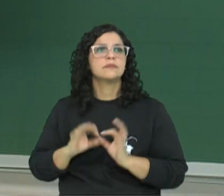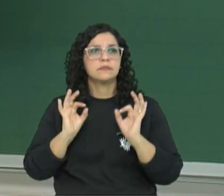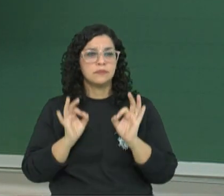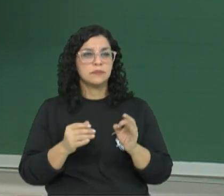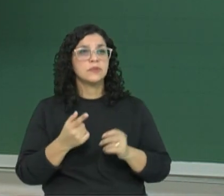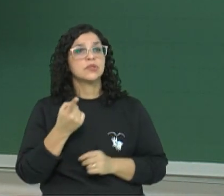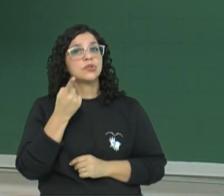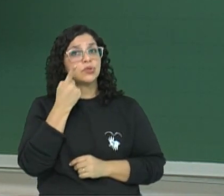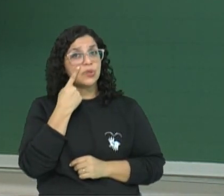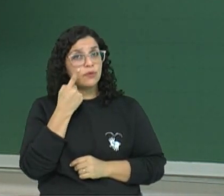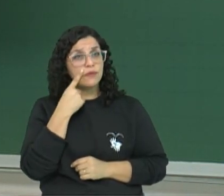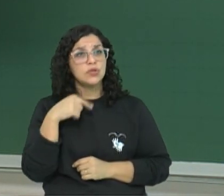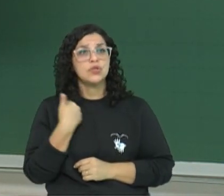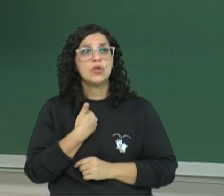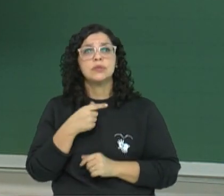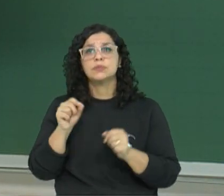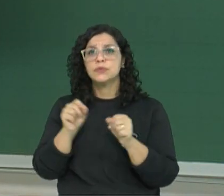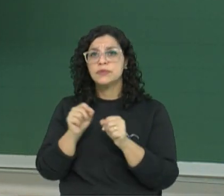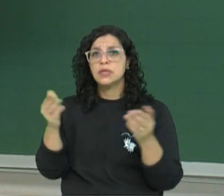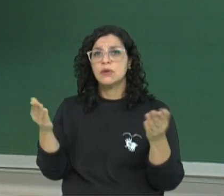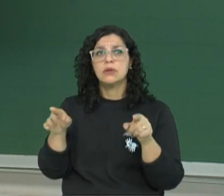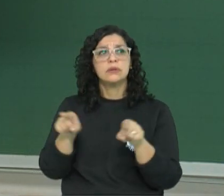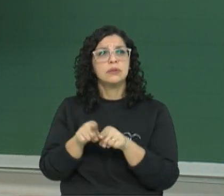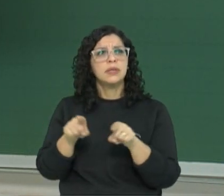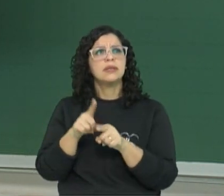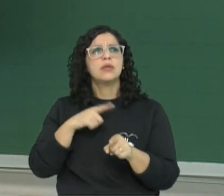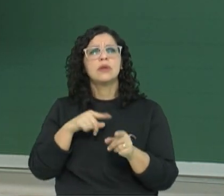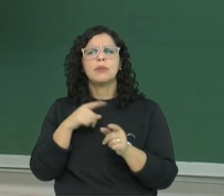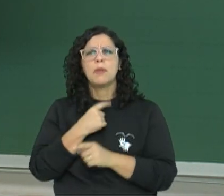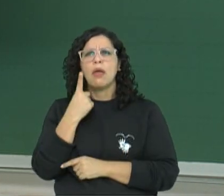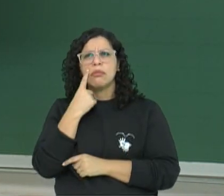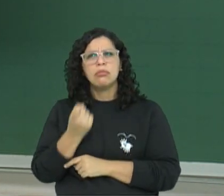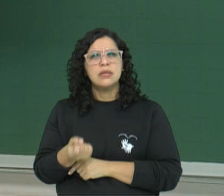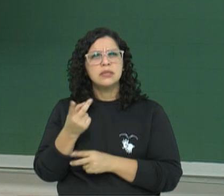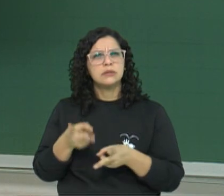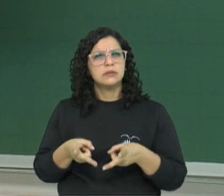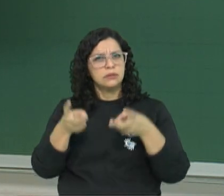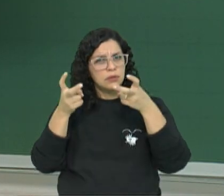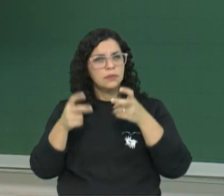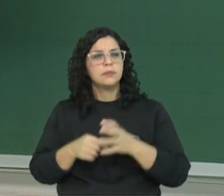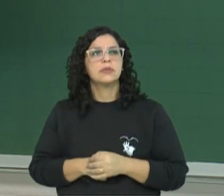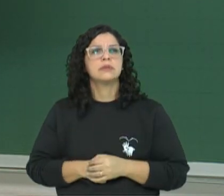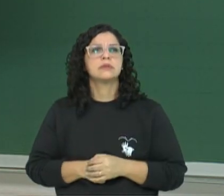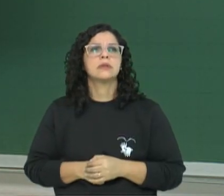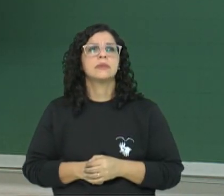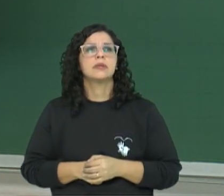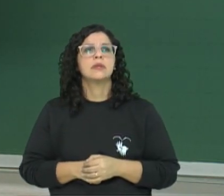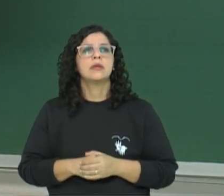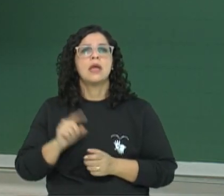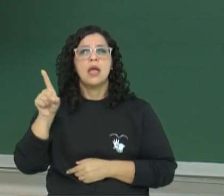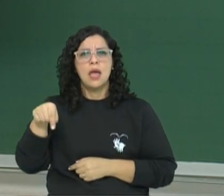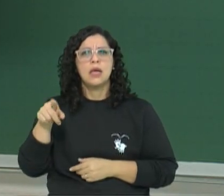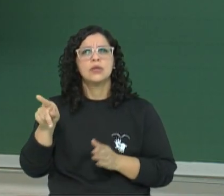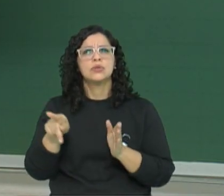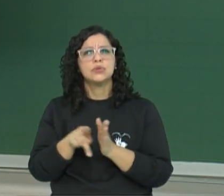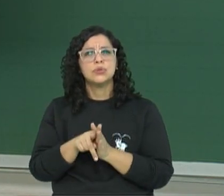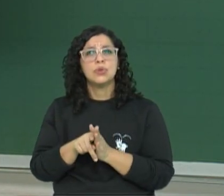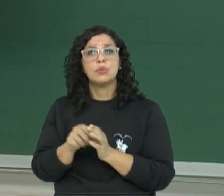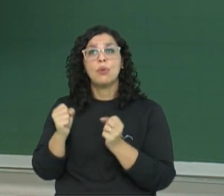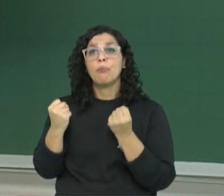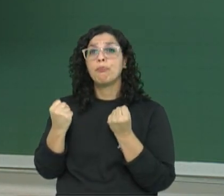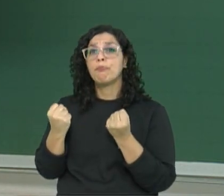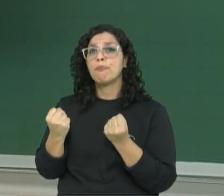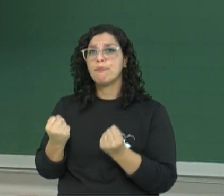certo? Bem, o que a gente acaba tendo aqui também? Uma coisa bem interessante a gente observar é a questão do